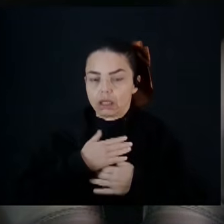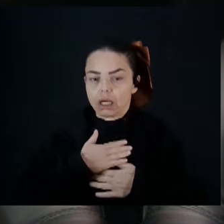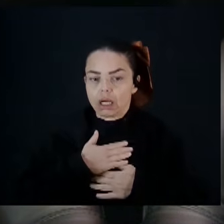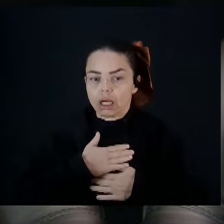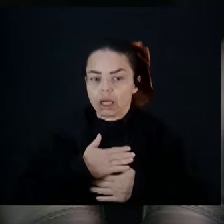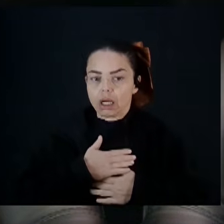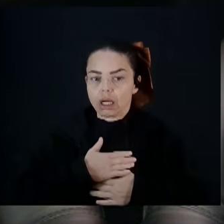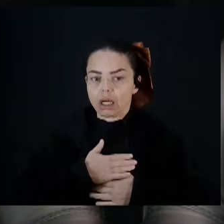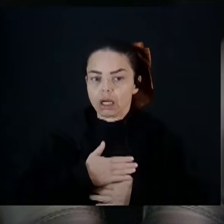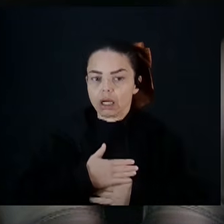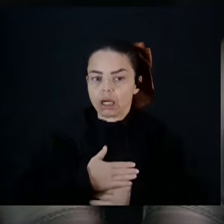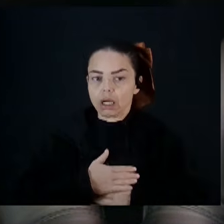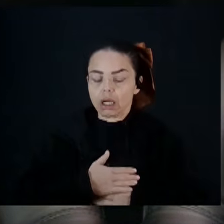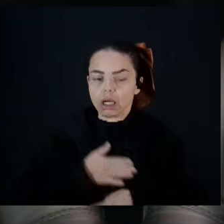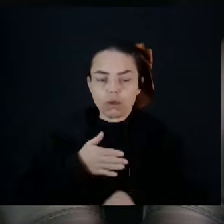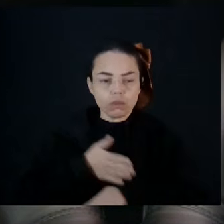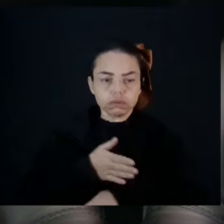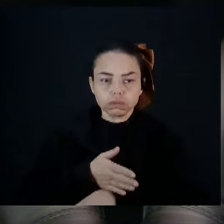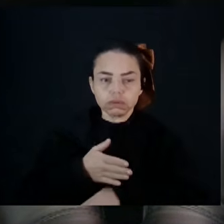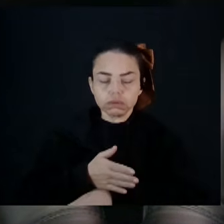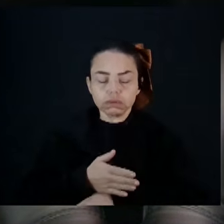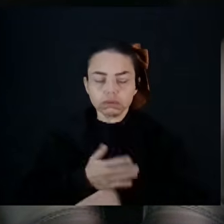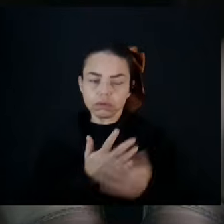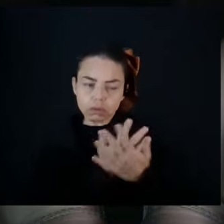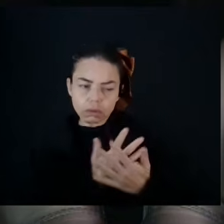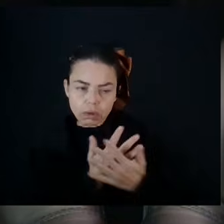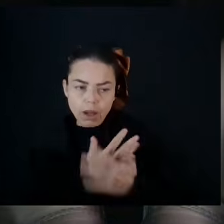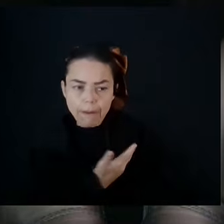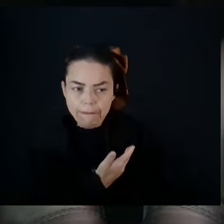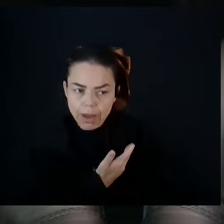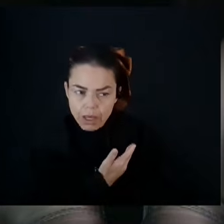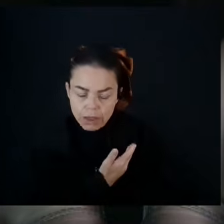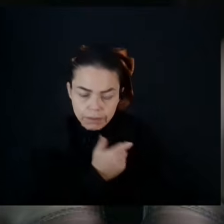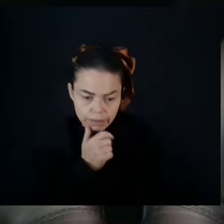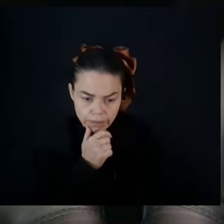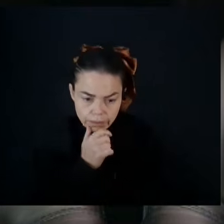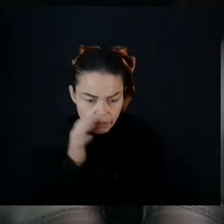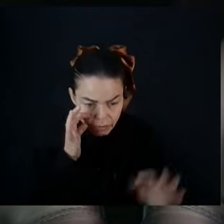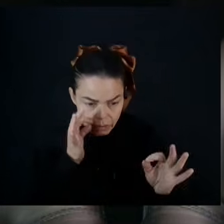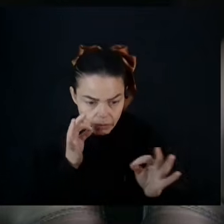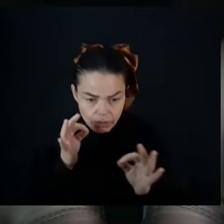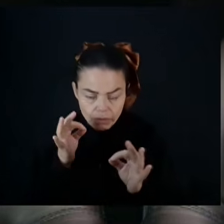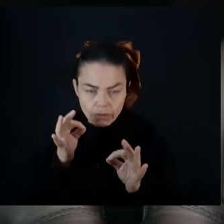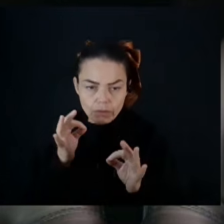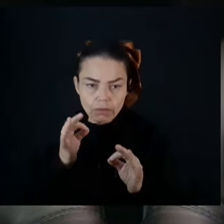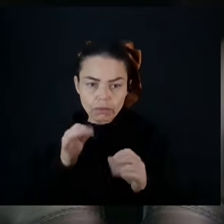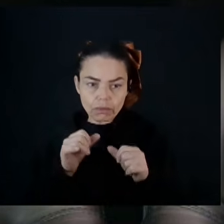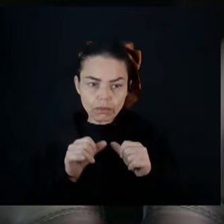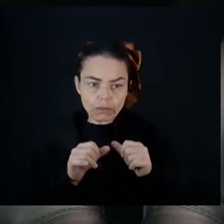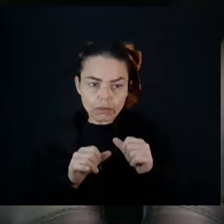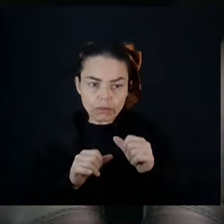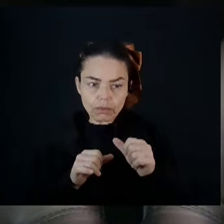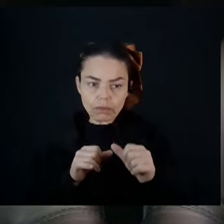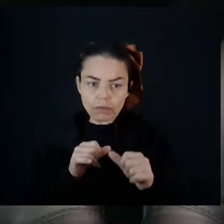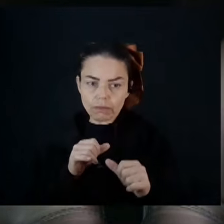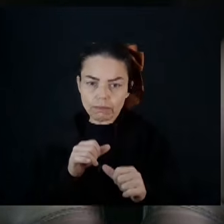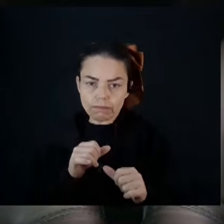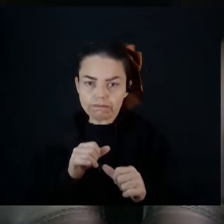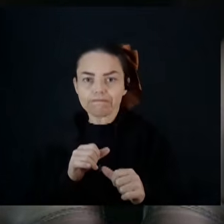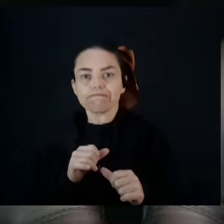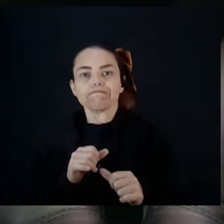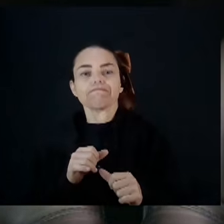só participando, ouvindo a minha colega falar e trocar com ela, mas trocar de um modo não